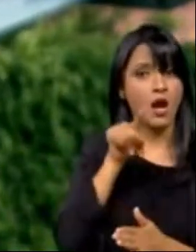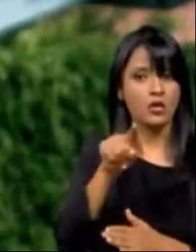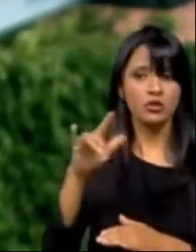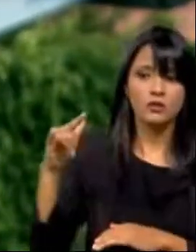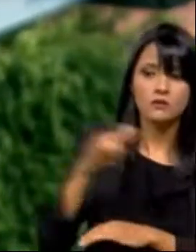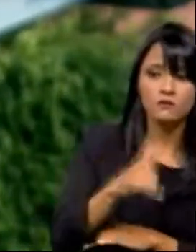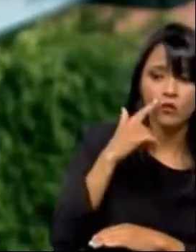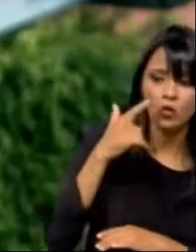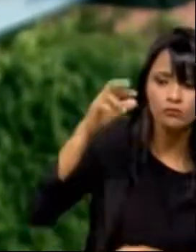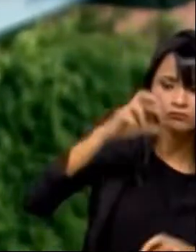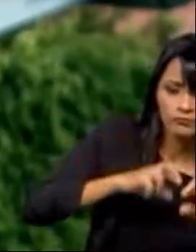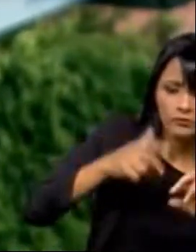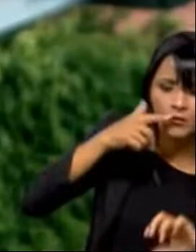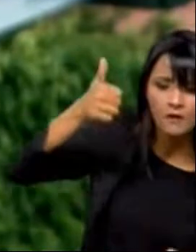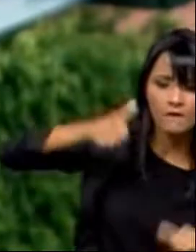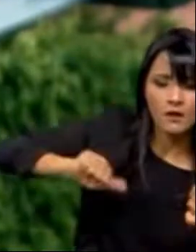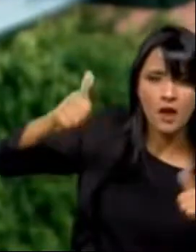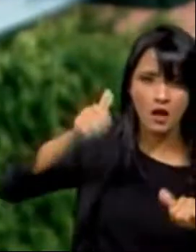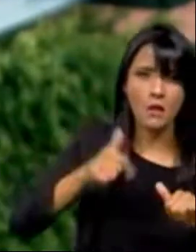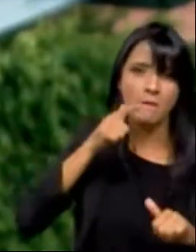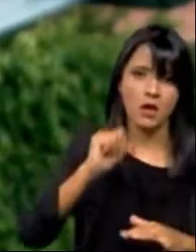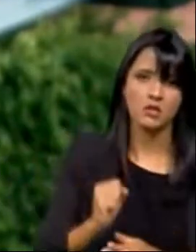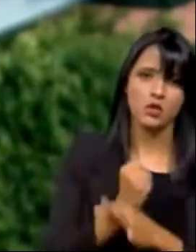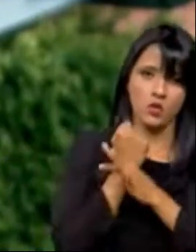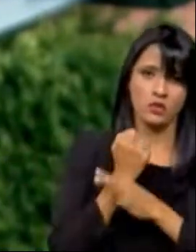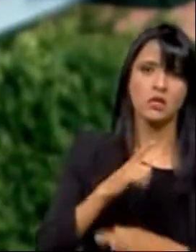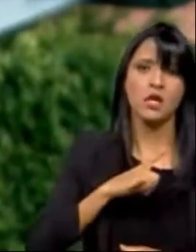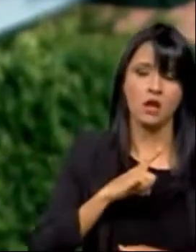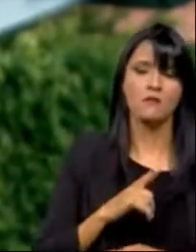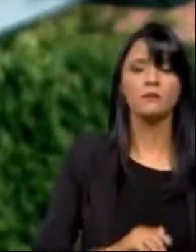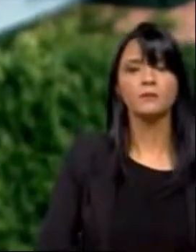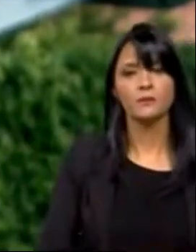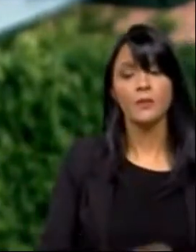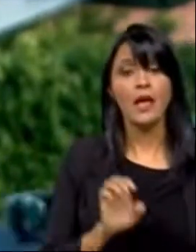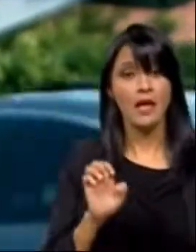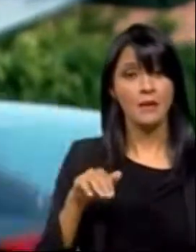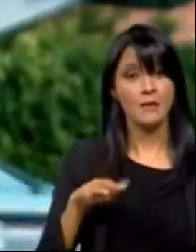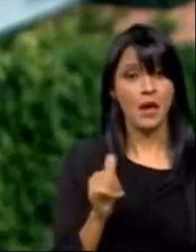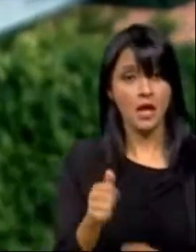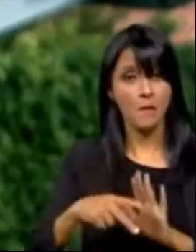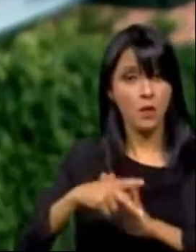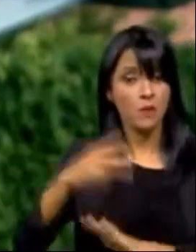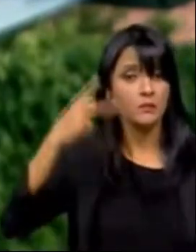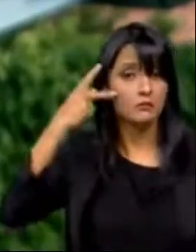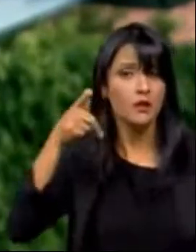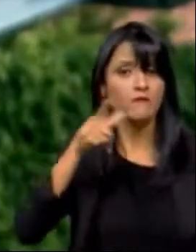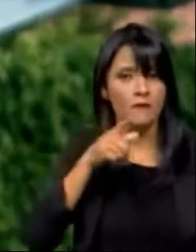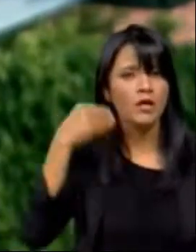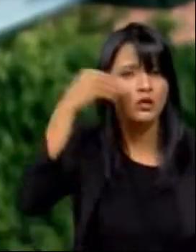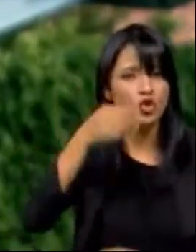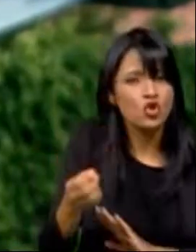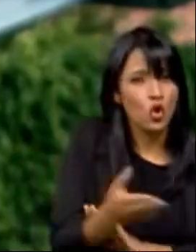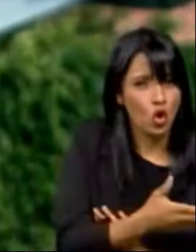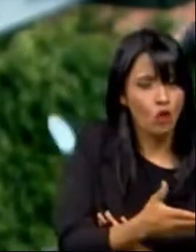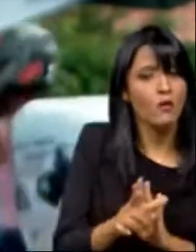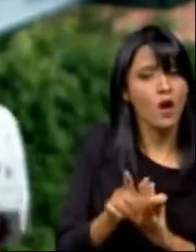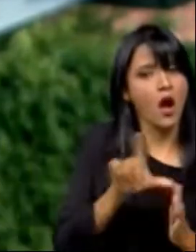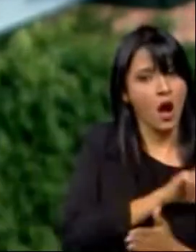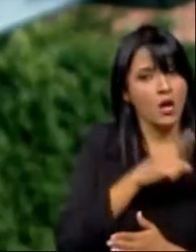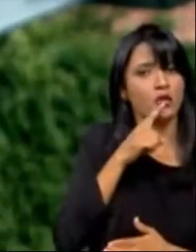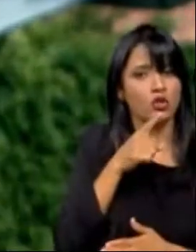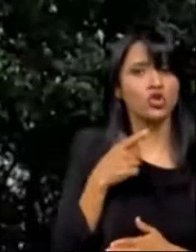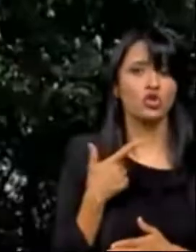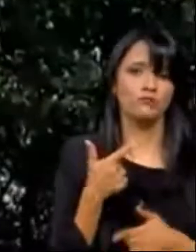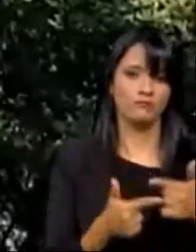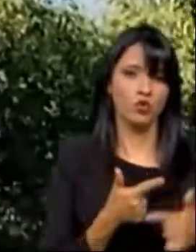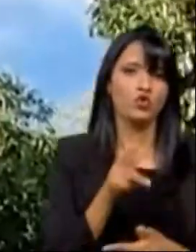checadas para garantir a segurança no voo. Na Embraer de São Paulo, elas vão passar por novos testes antes de entrar em